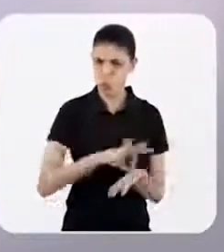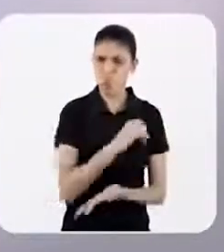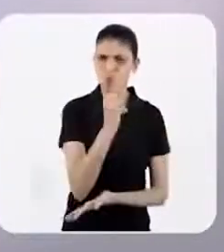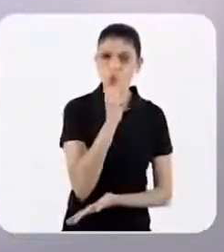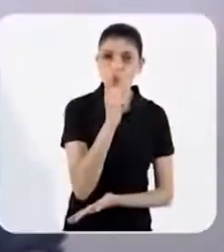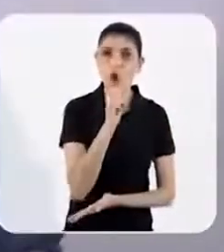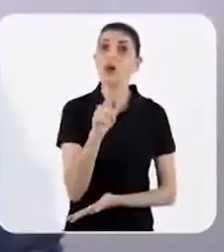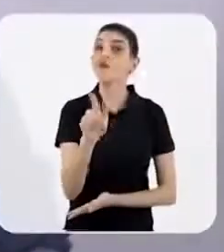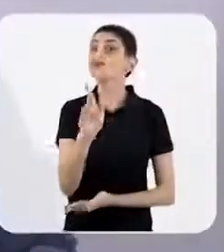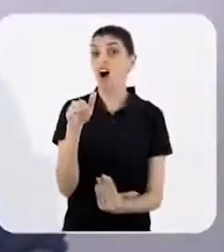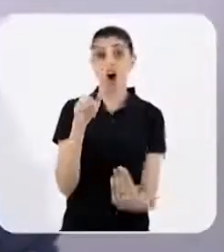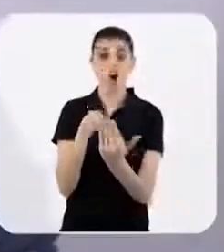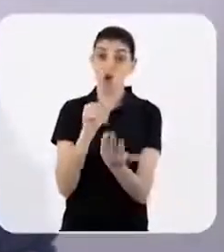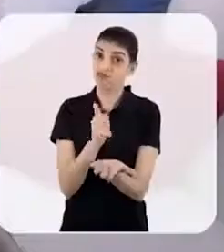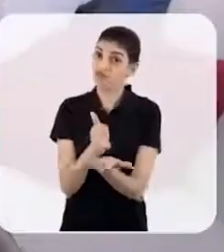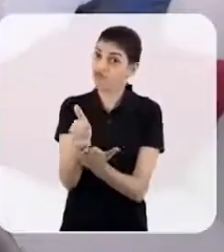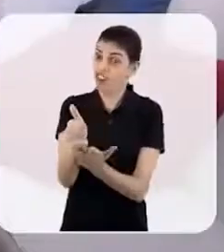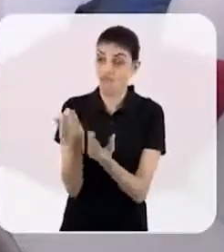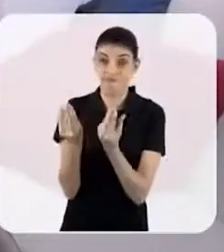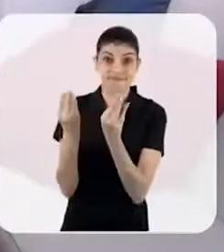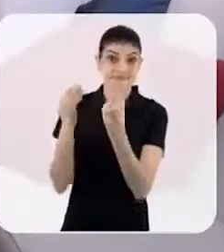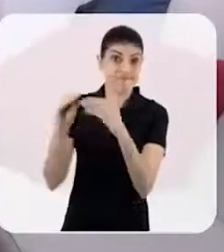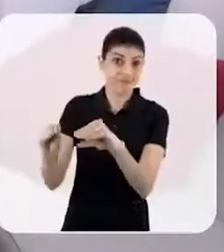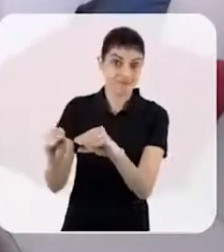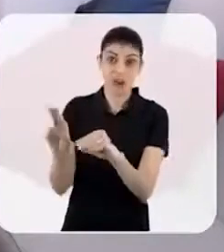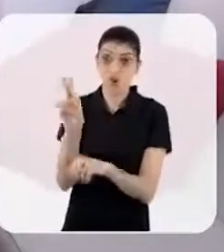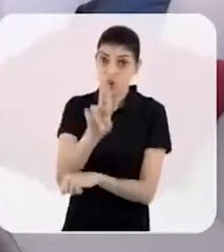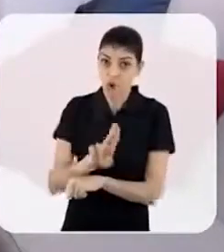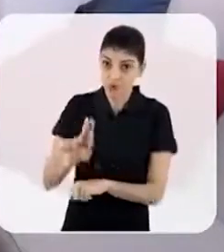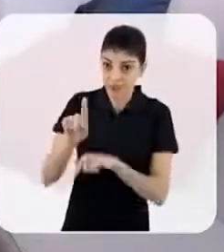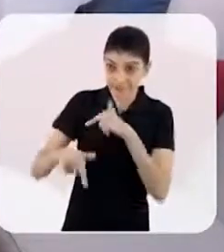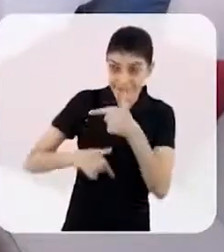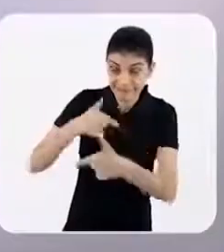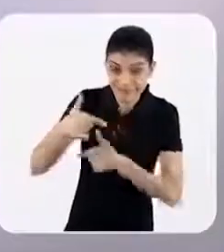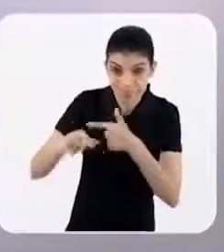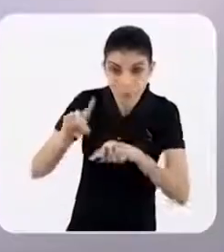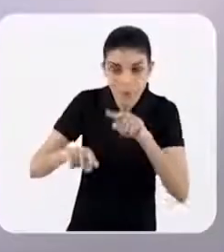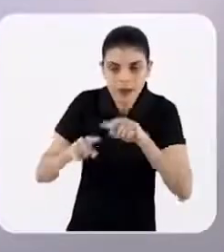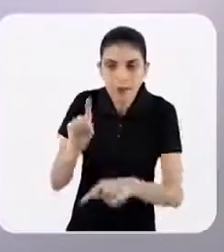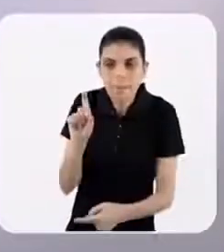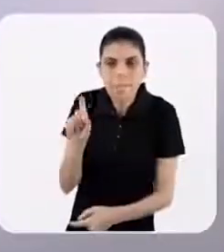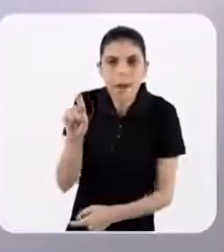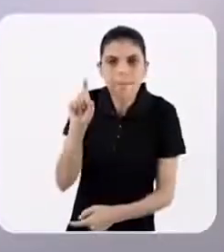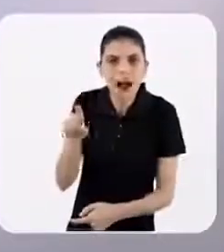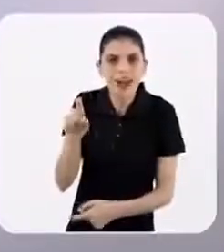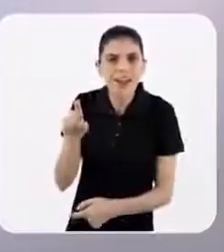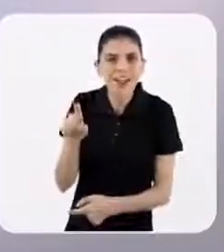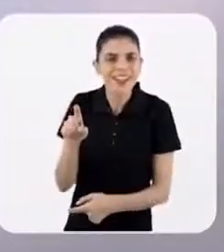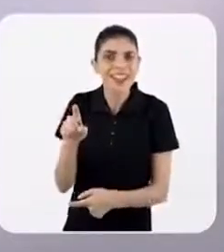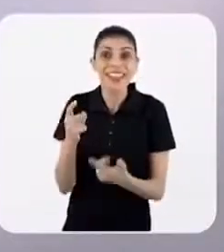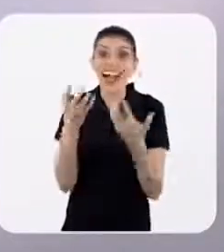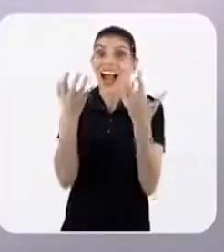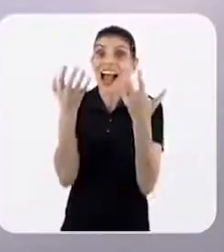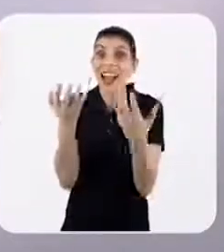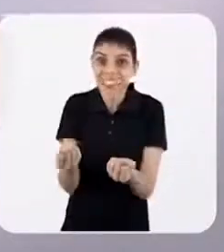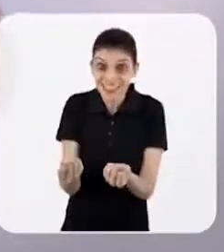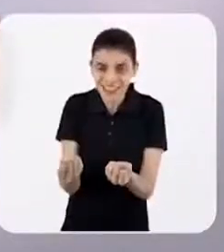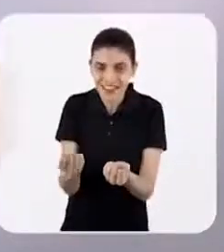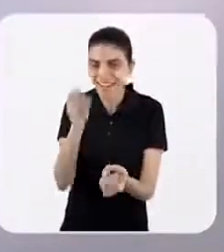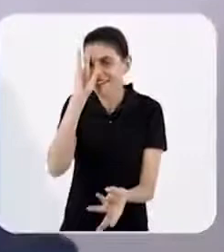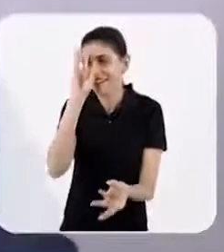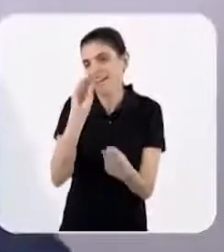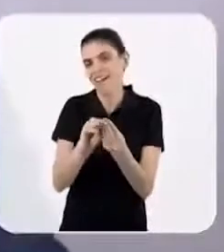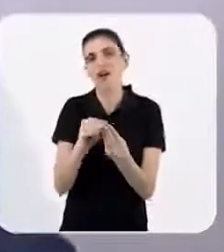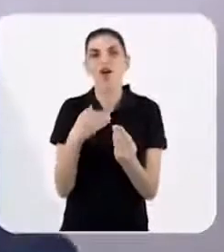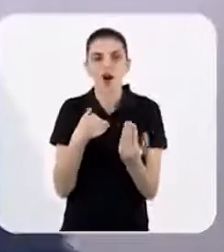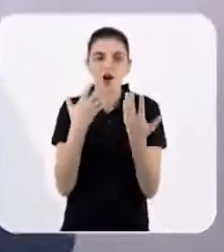isso, eu não assinei para isso. Ah, já concordou sim. A partir do momento que a gente se inscreve para usar esses serviços e dá aquele cliquezinho maroto no botão de